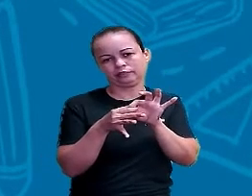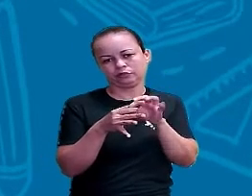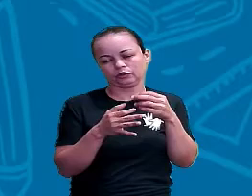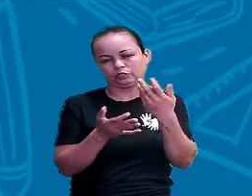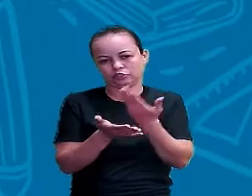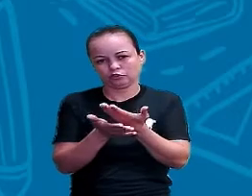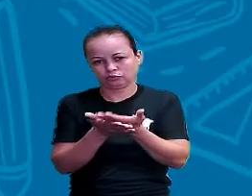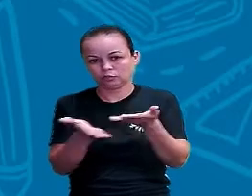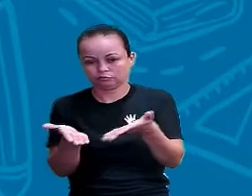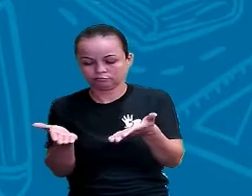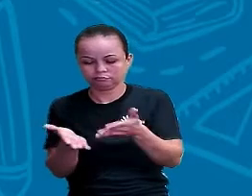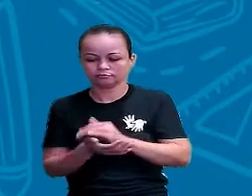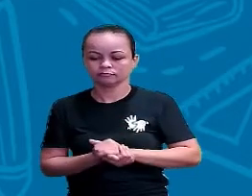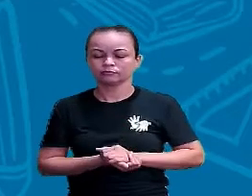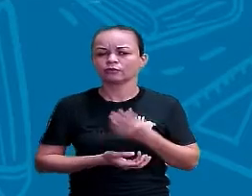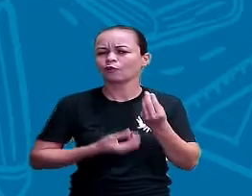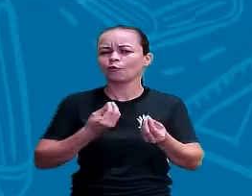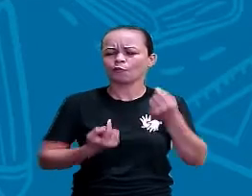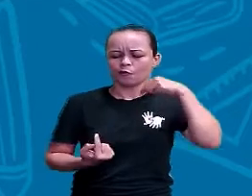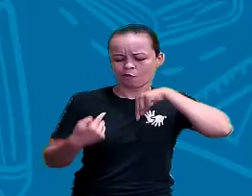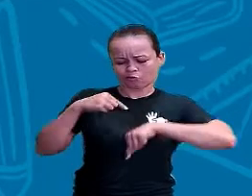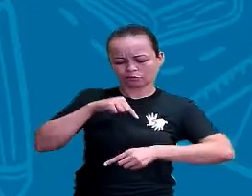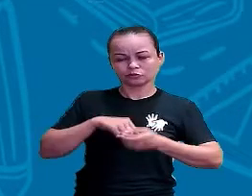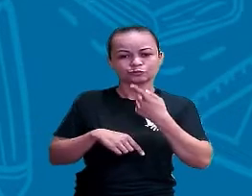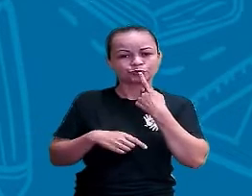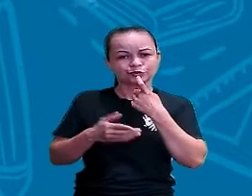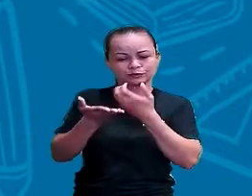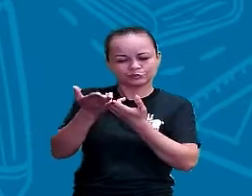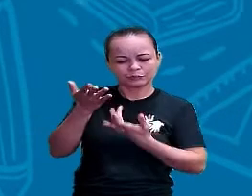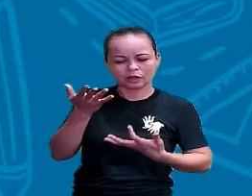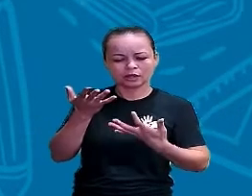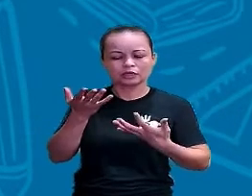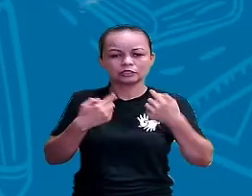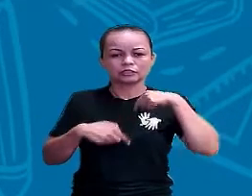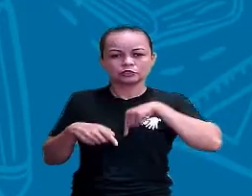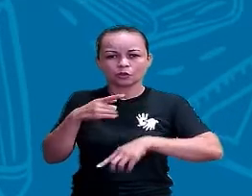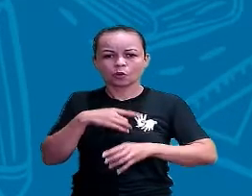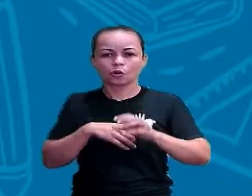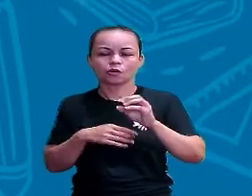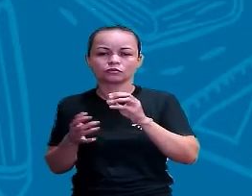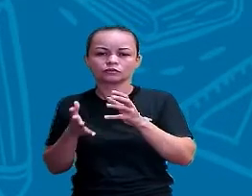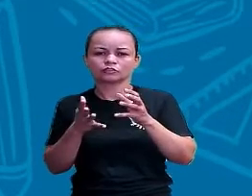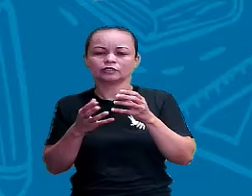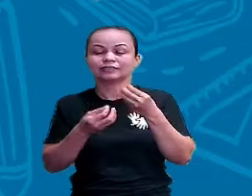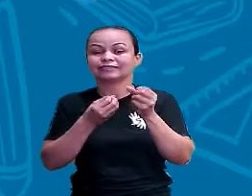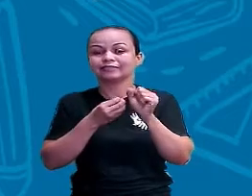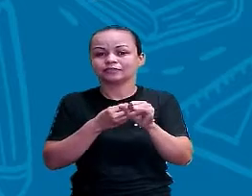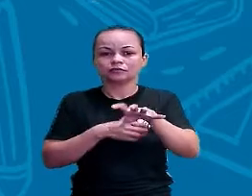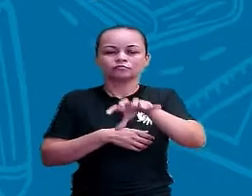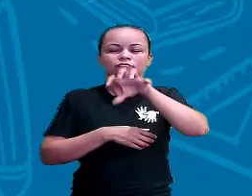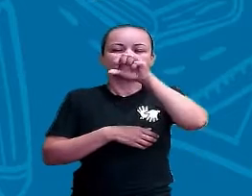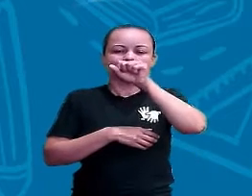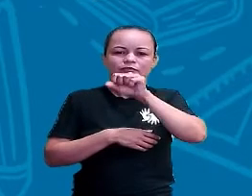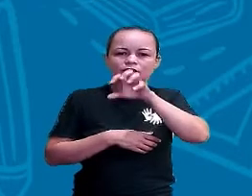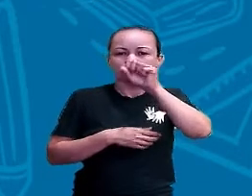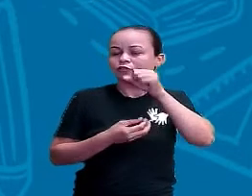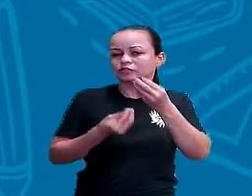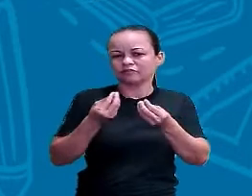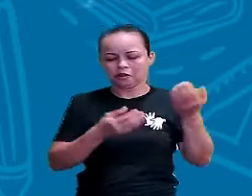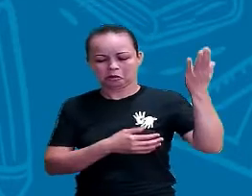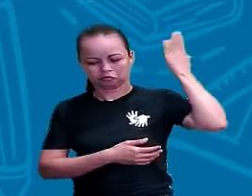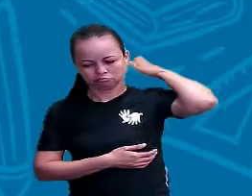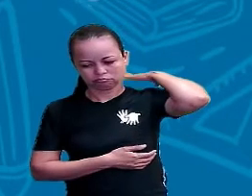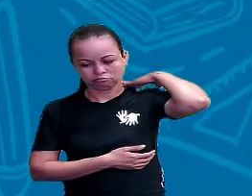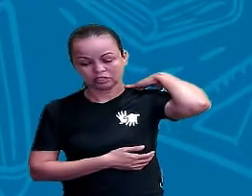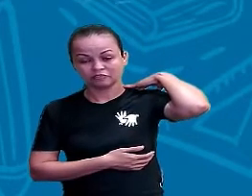certo? Afinal, como é que o nosso sangue vai ser oxigenado se o nosso sistema respiratório ele não estiver atuando? Se os nossos, né, pulmões